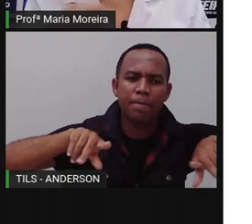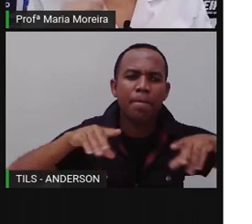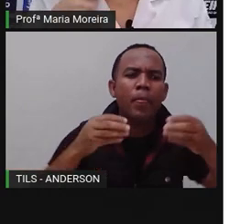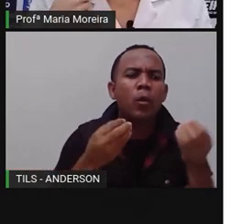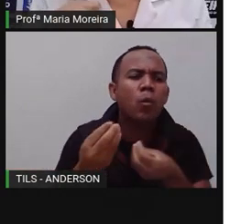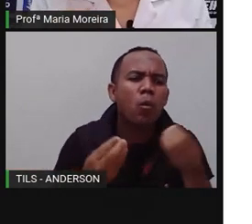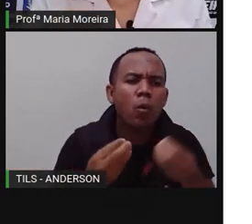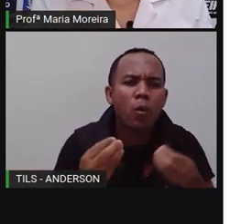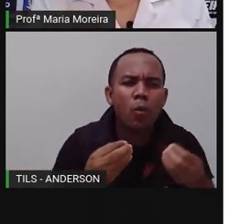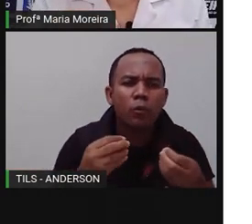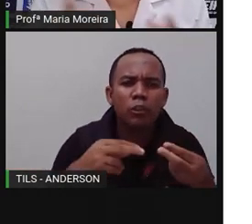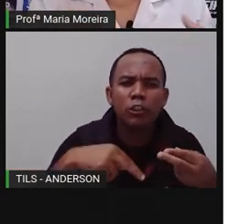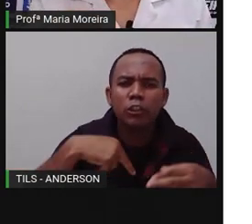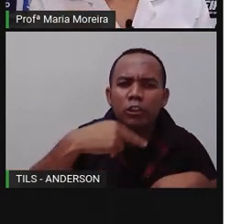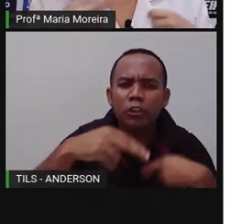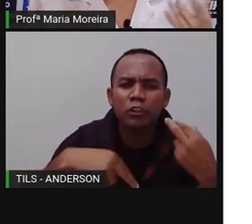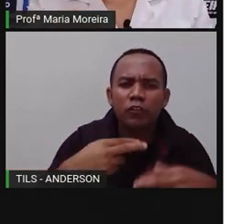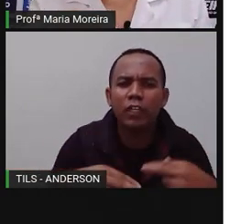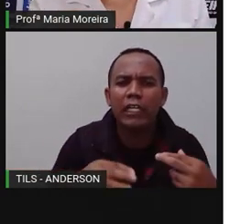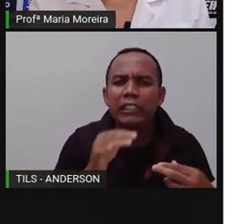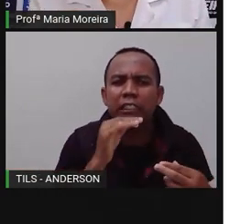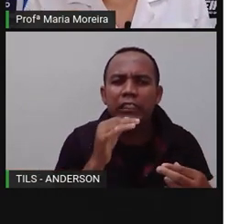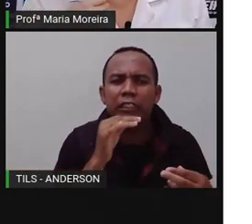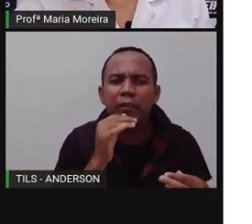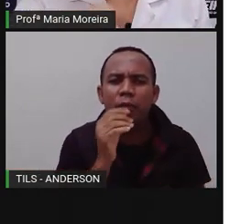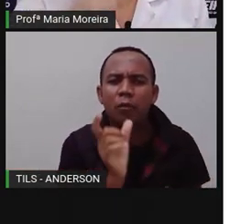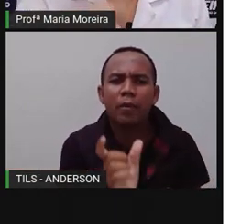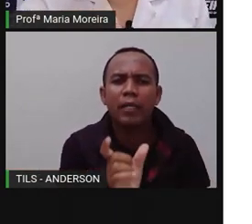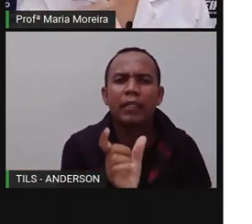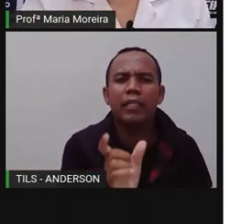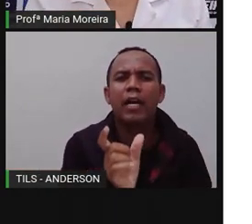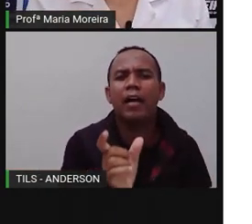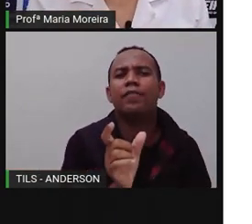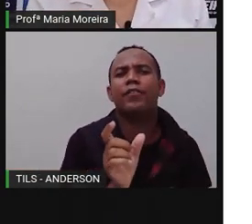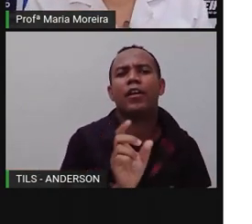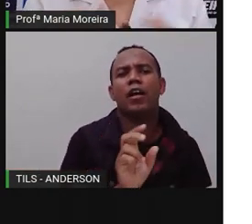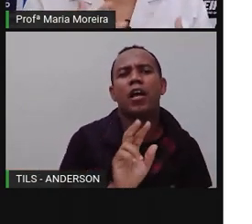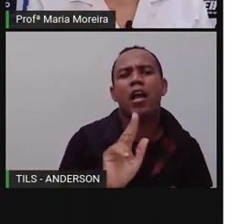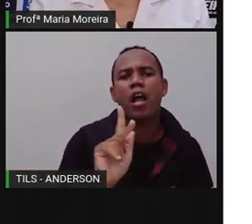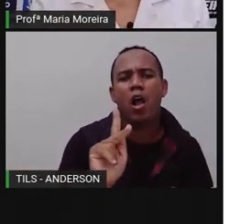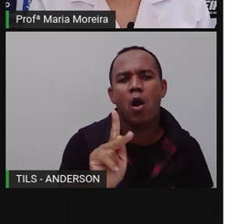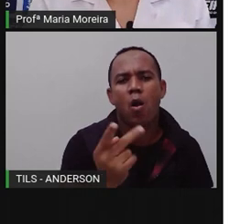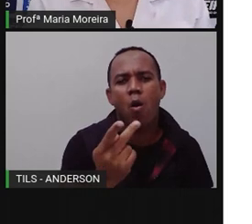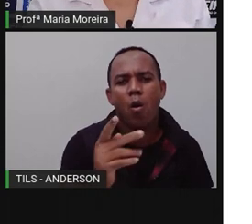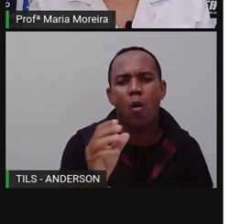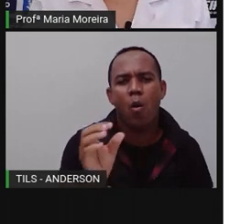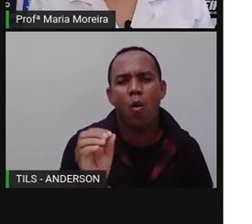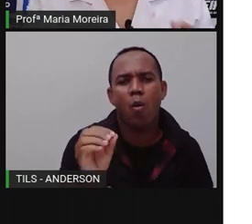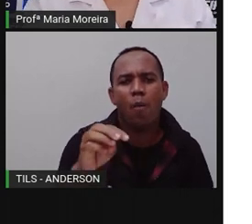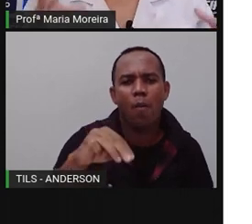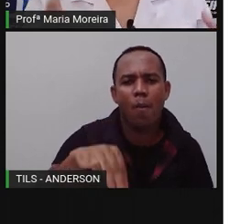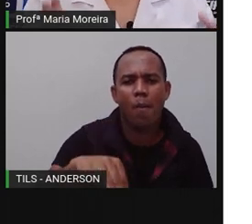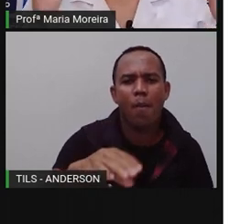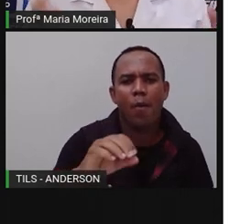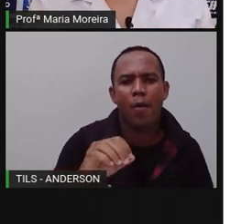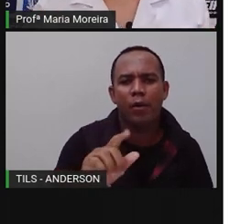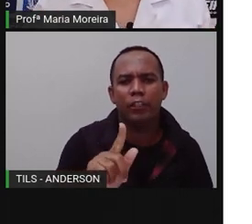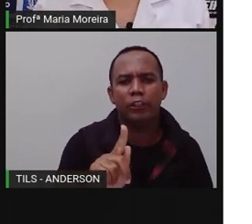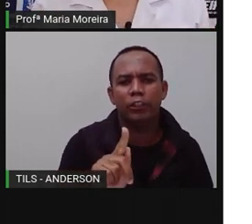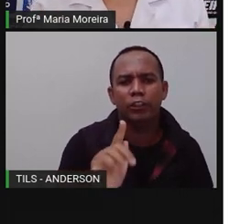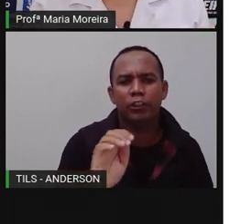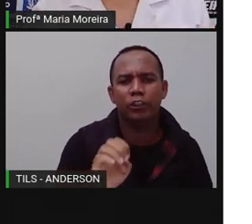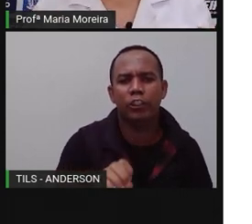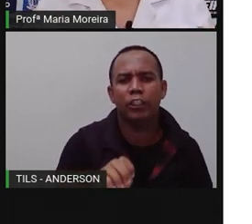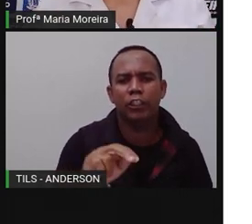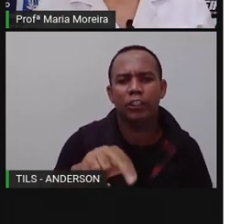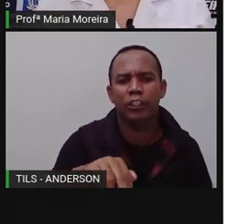vai bater um bolo e diz assim, olha, tem que ser homogêneo, tem que ficar uma mistura homogênea, igual. Não, a cultura afro-brasileira,